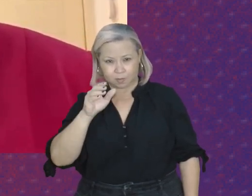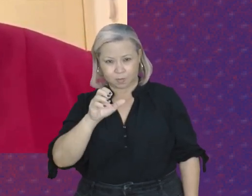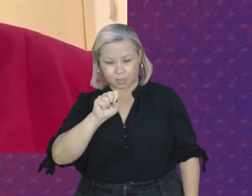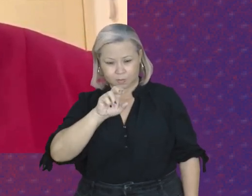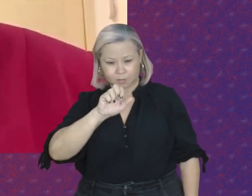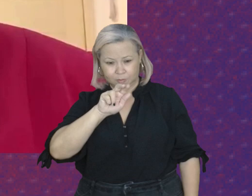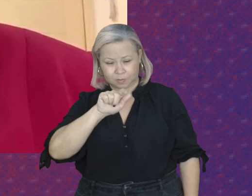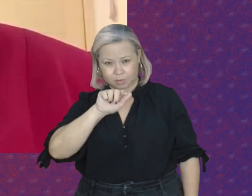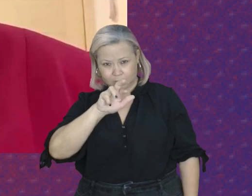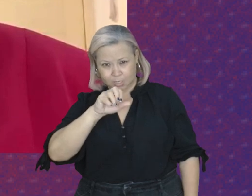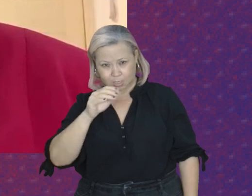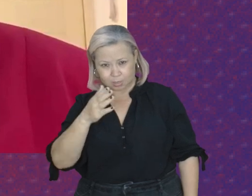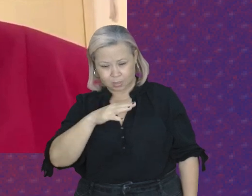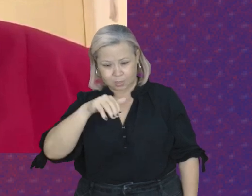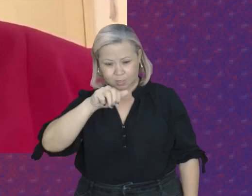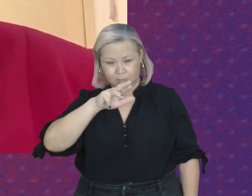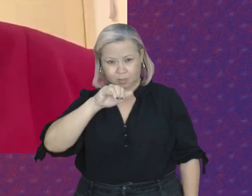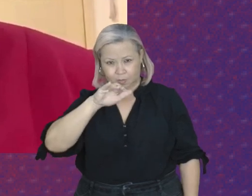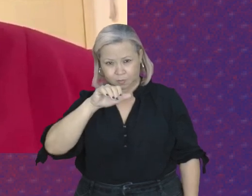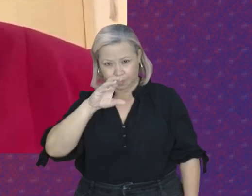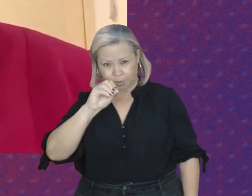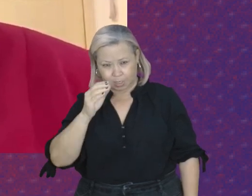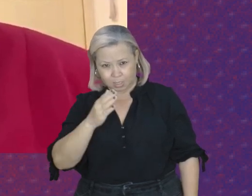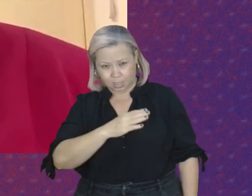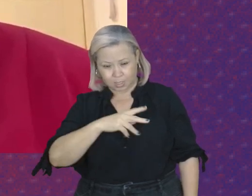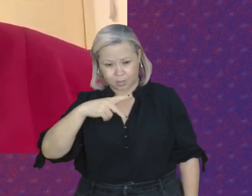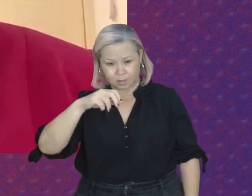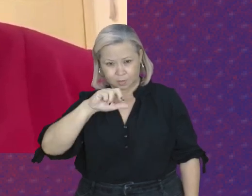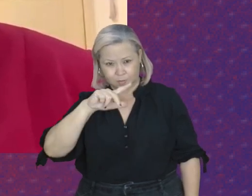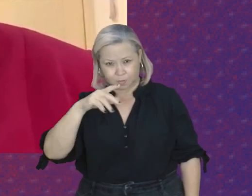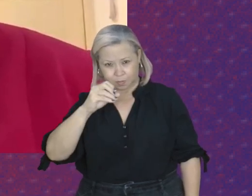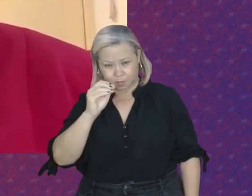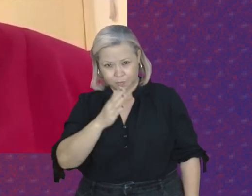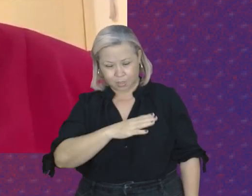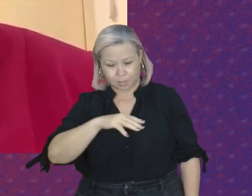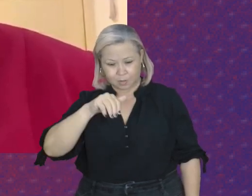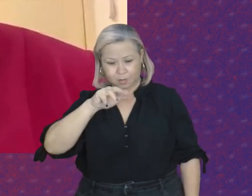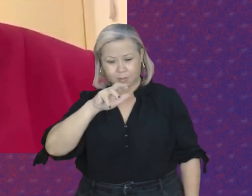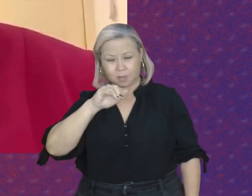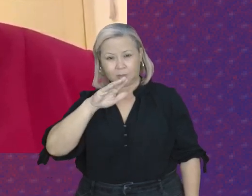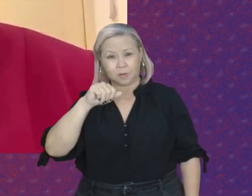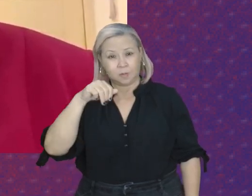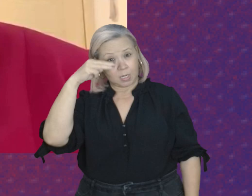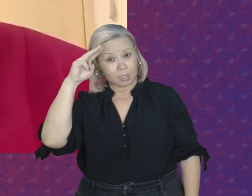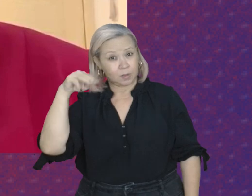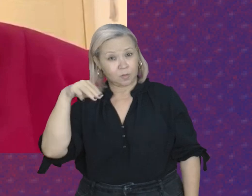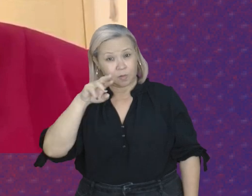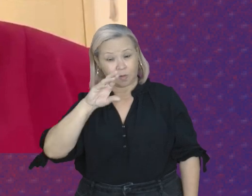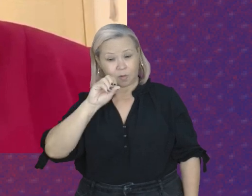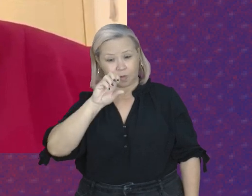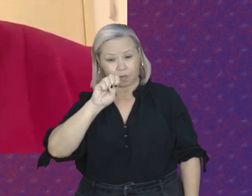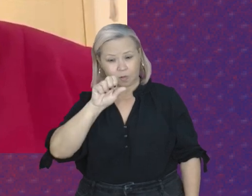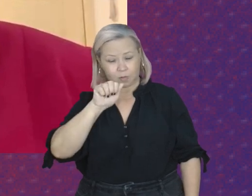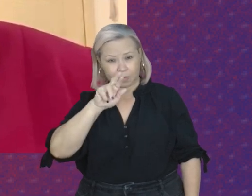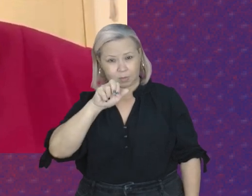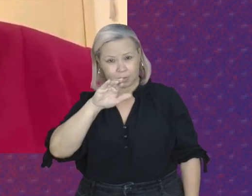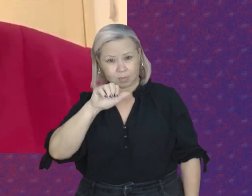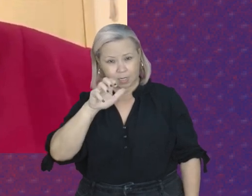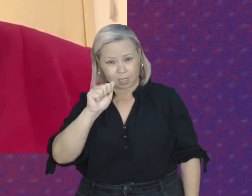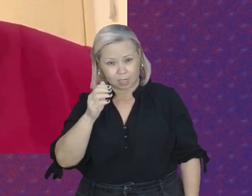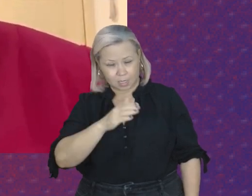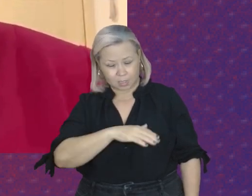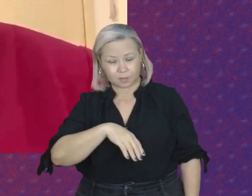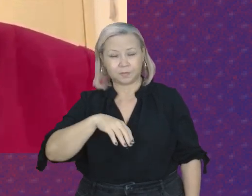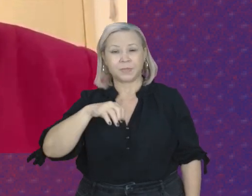Neumário Miranda, Mário Mamed, Paulo de Tarso Vanuc, Maria do Rosário, Idely Salvati, Pepe Vargas, Nilma